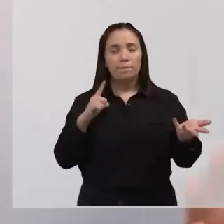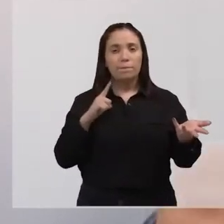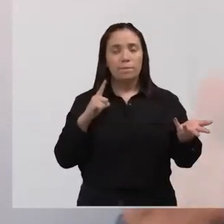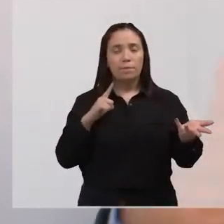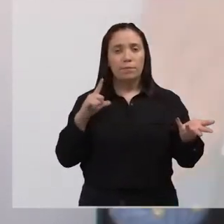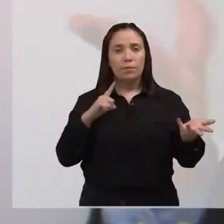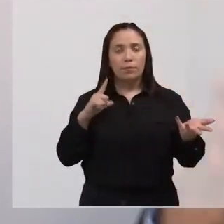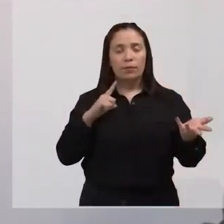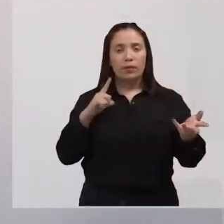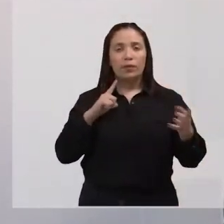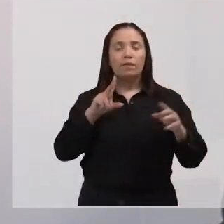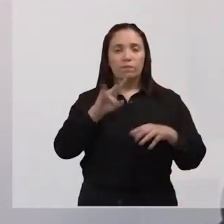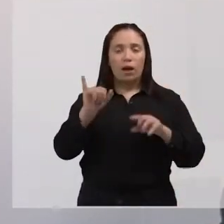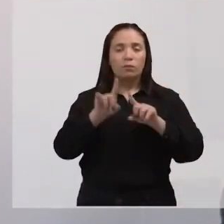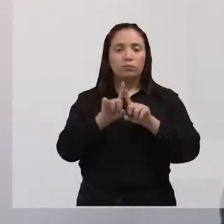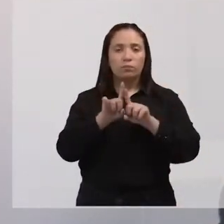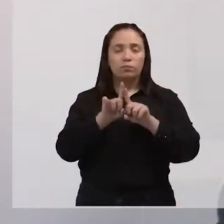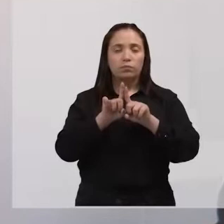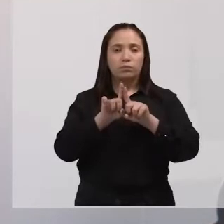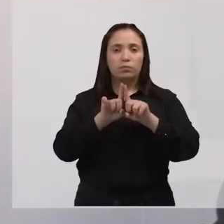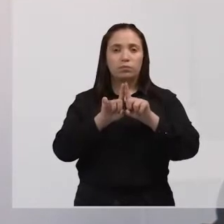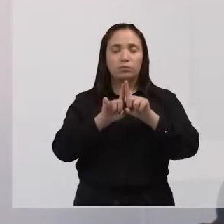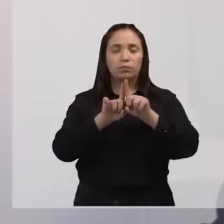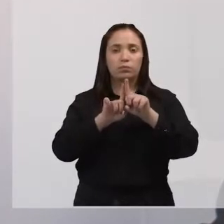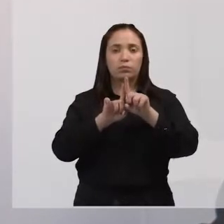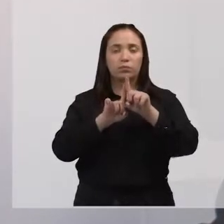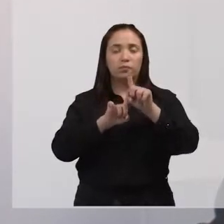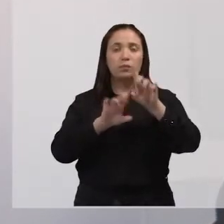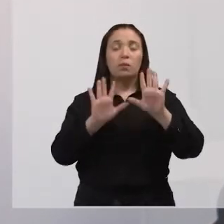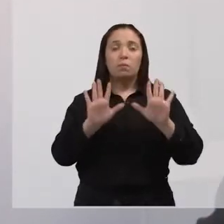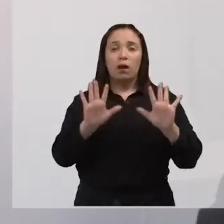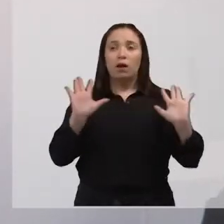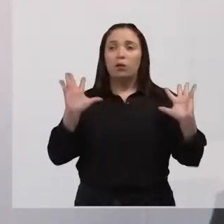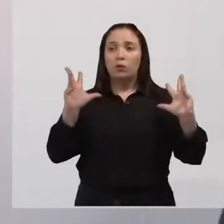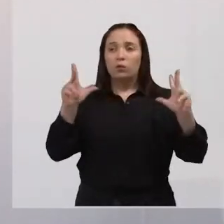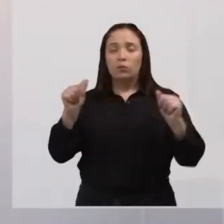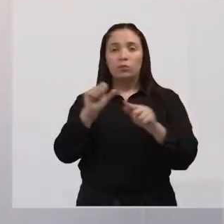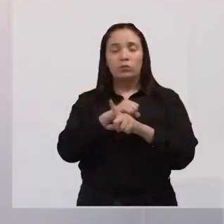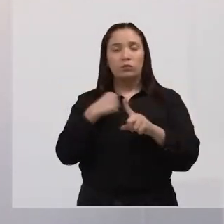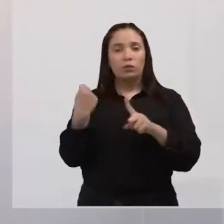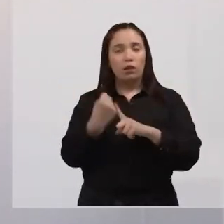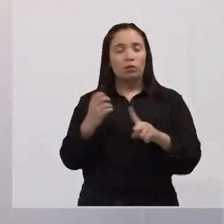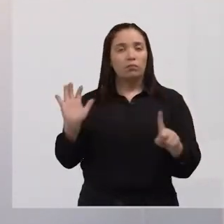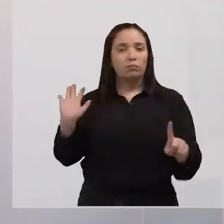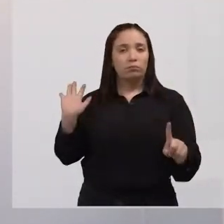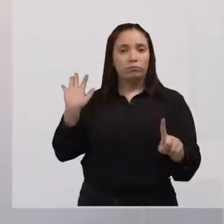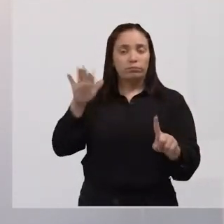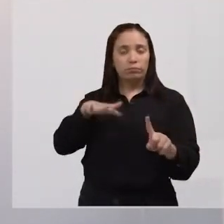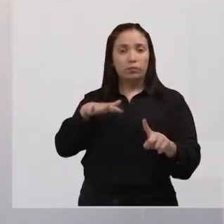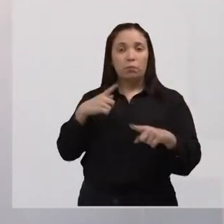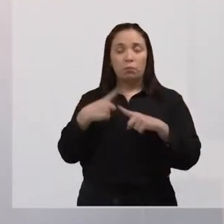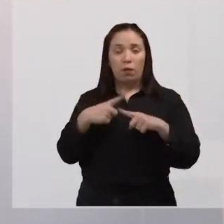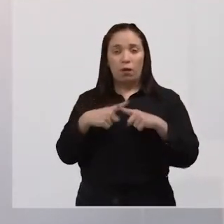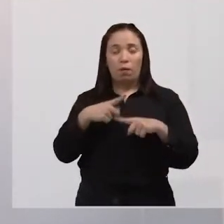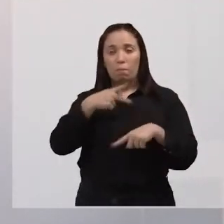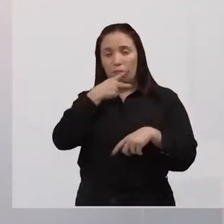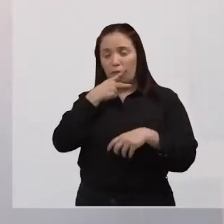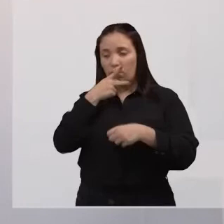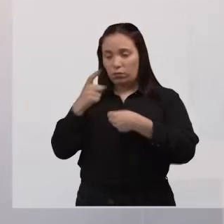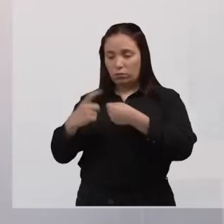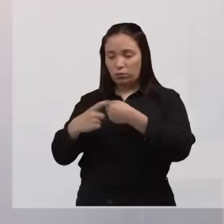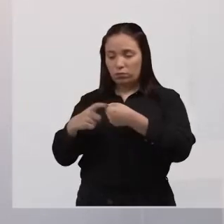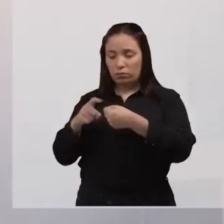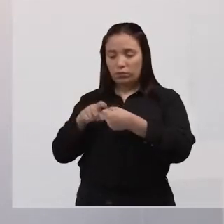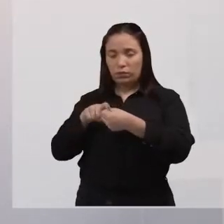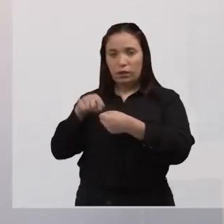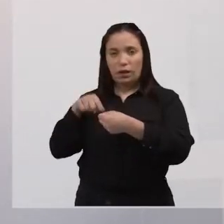mais competitivo lá na frente, ele já mudou tanto o bloco mais conservador, o